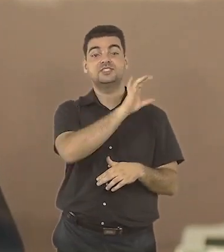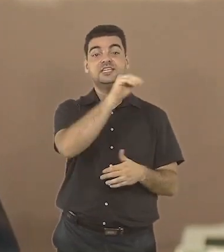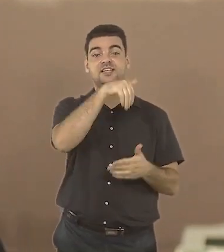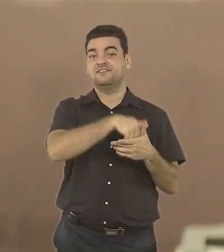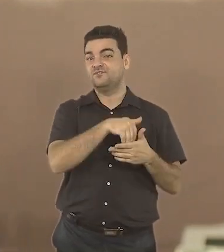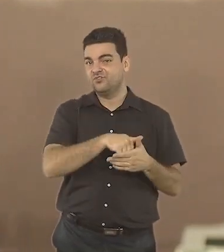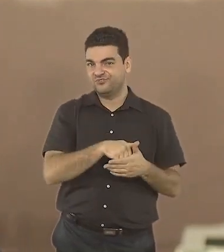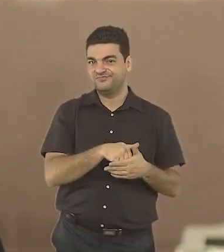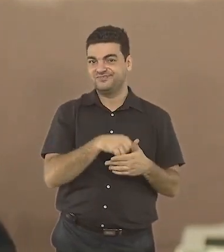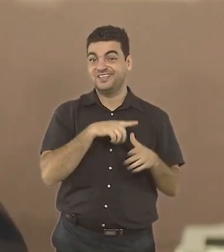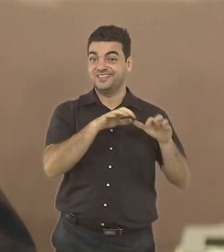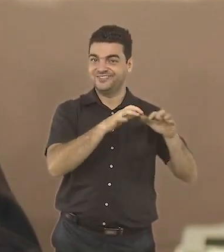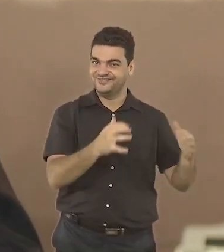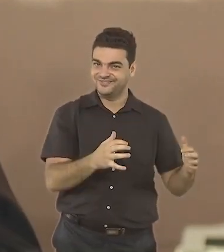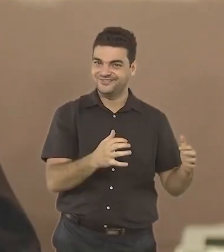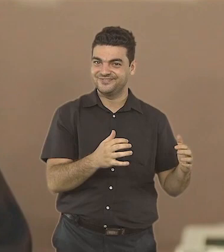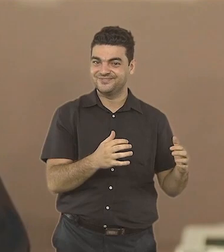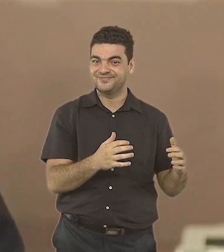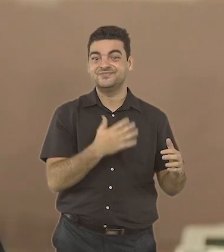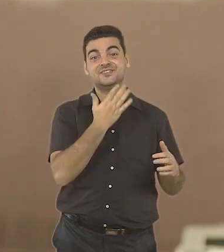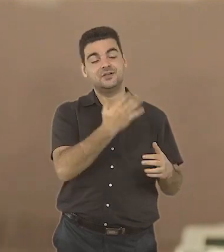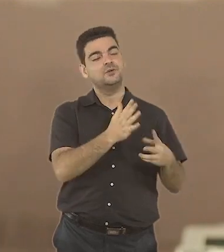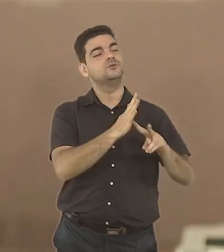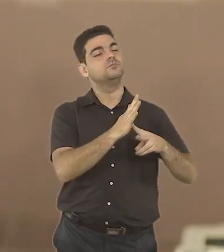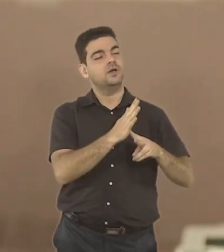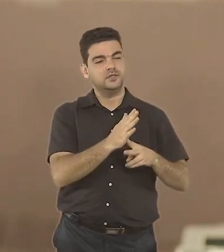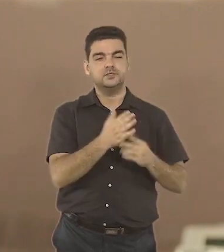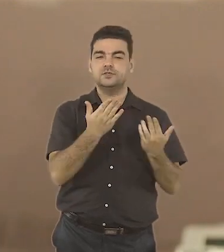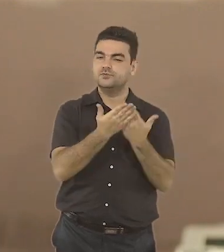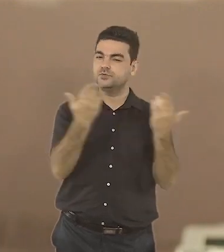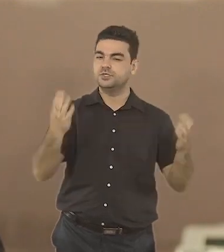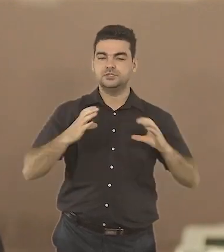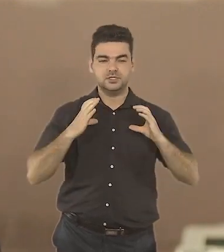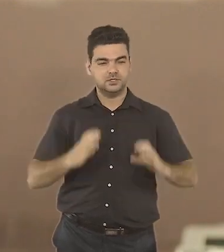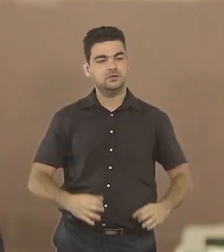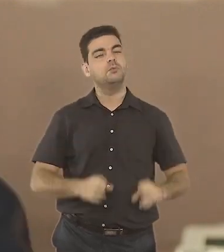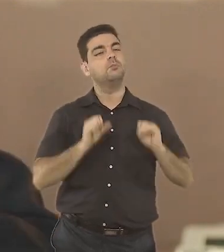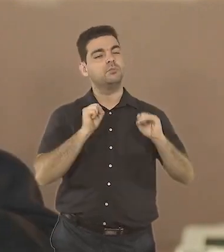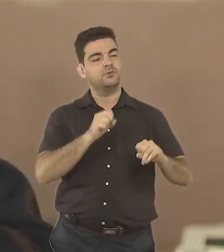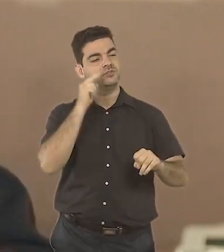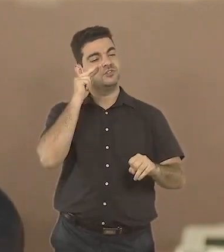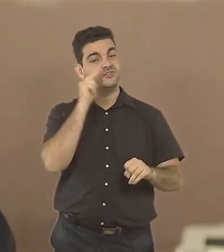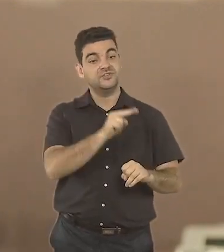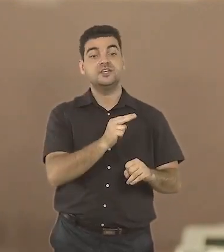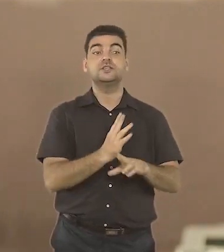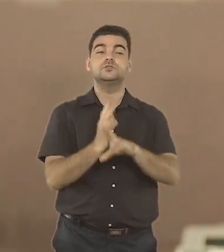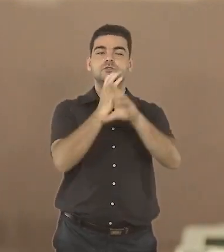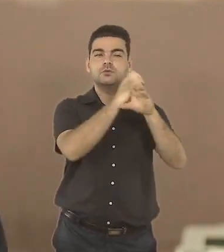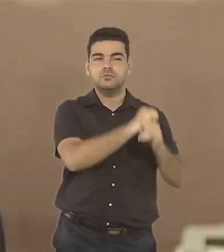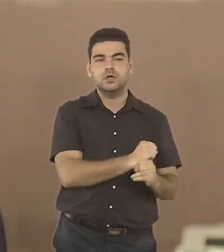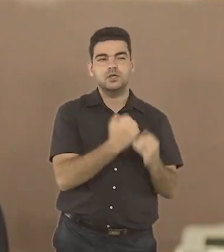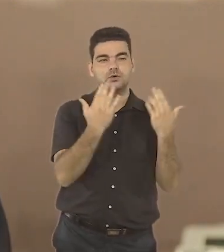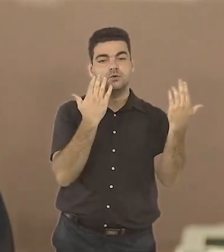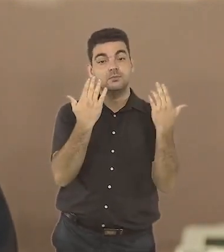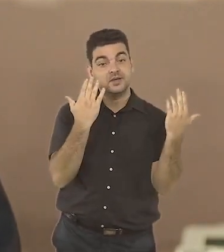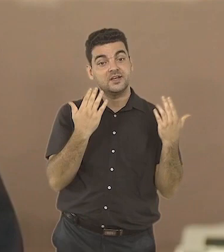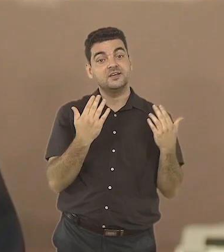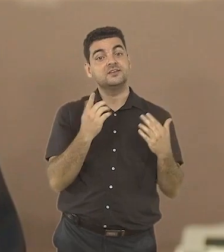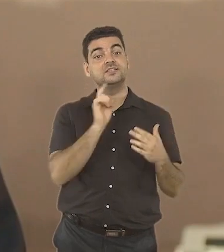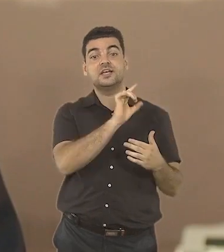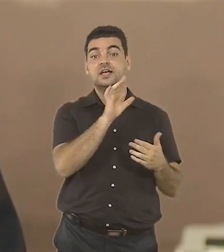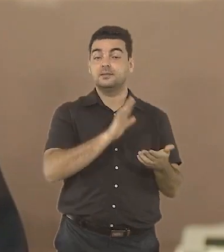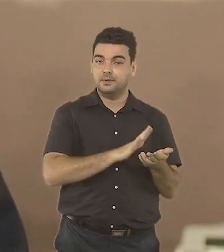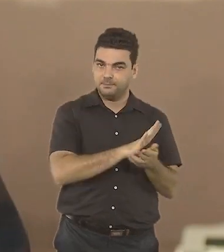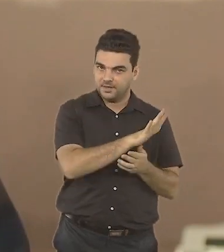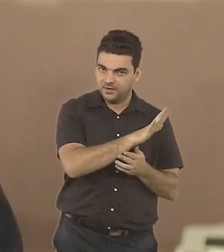votos de cada uma delas. Partidos e cidadãos podem realizar a soma dos resultados dos boletins